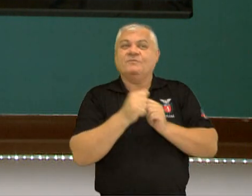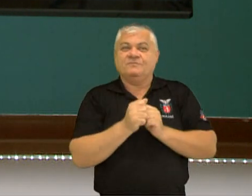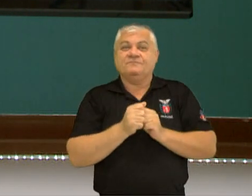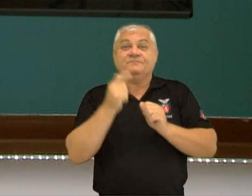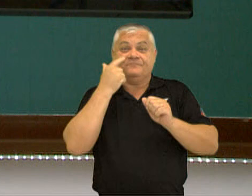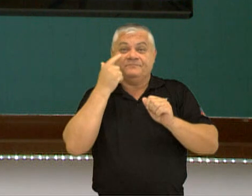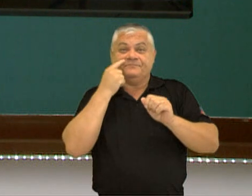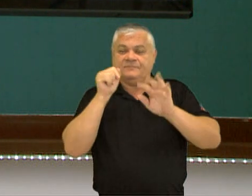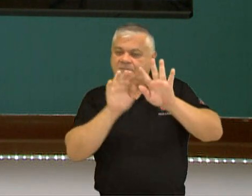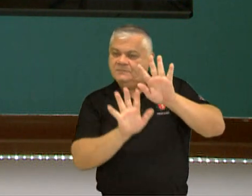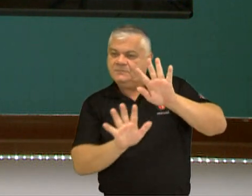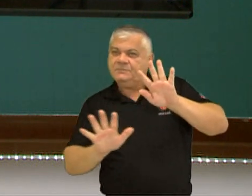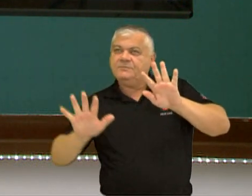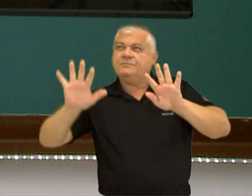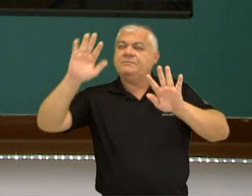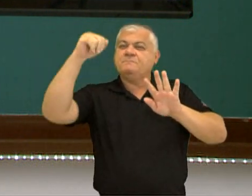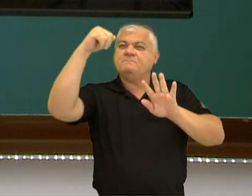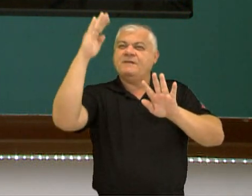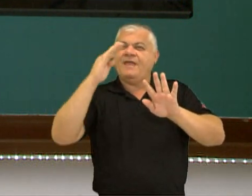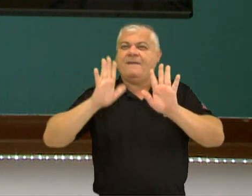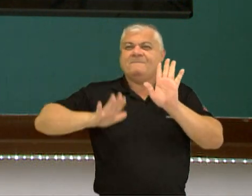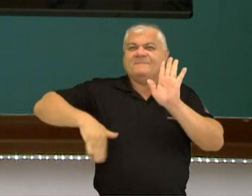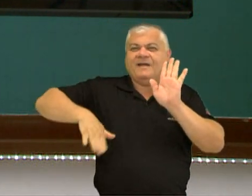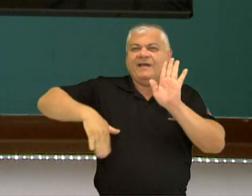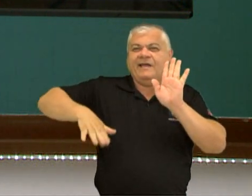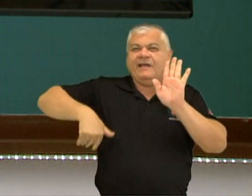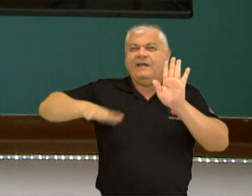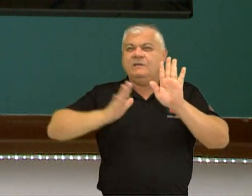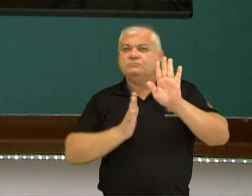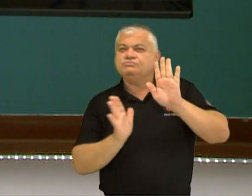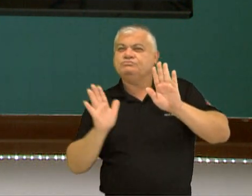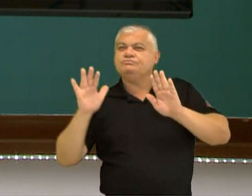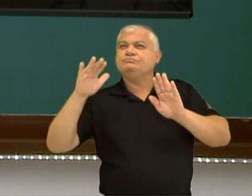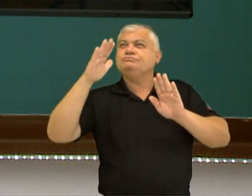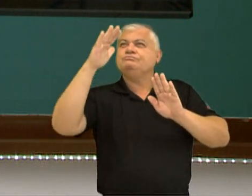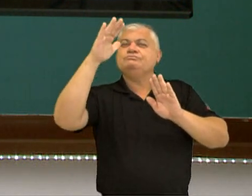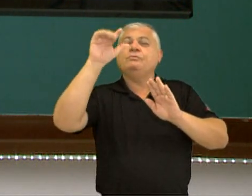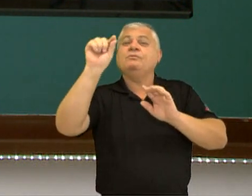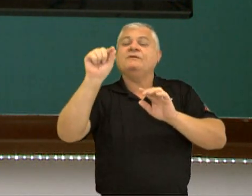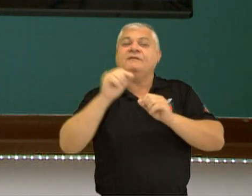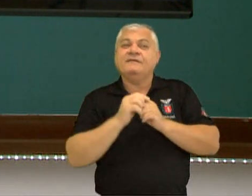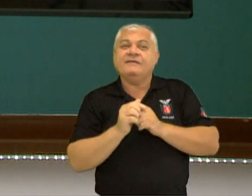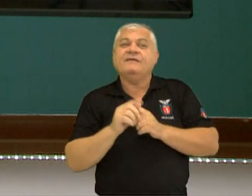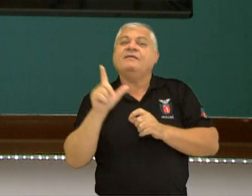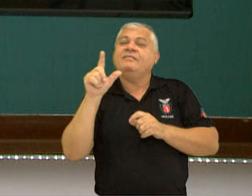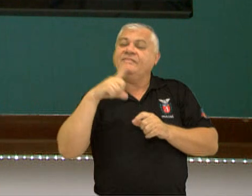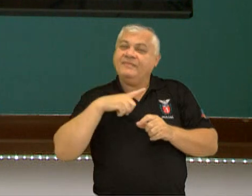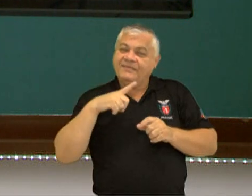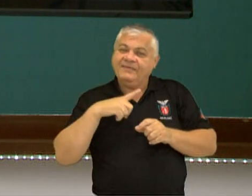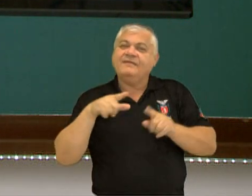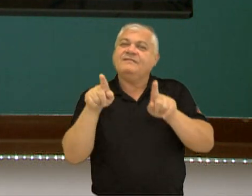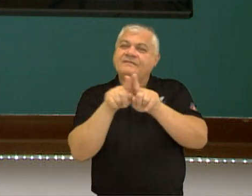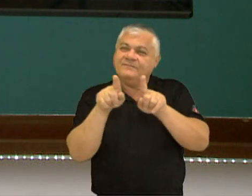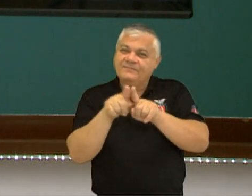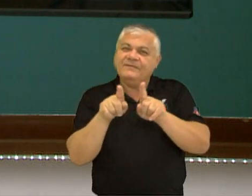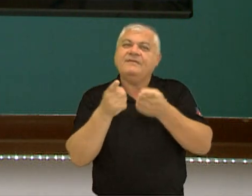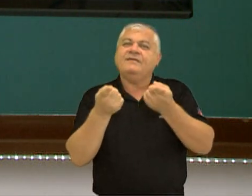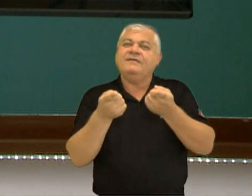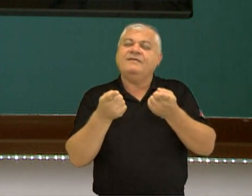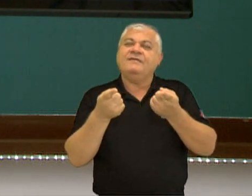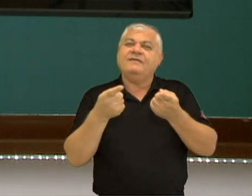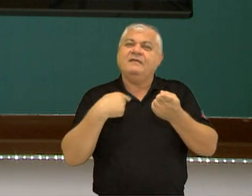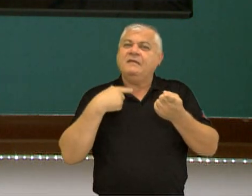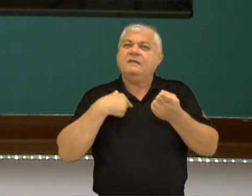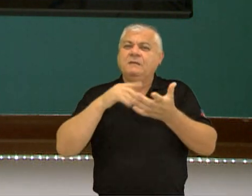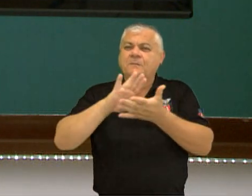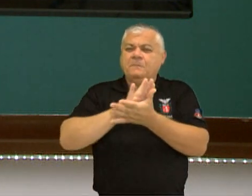litorânea do nosso país aqui, nós vamos perceber que estas formações vegetais, elas foram